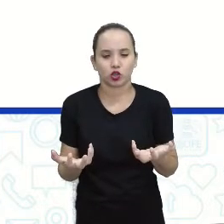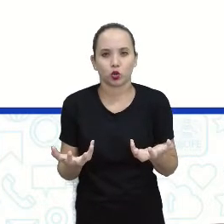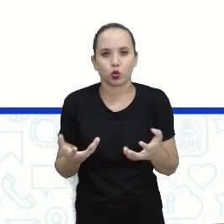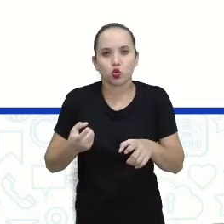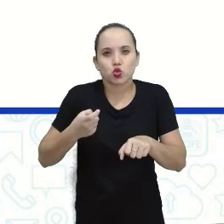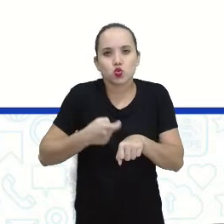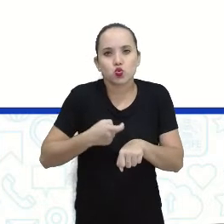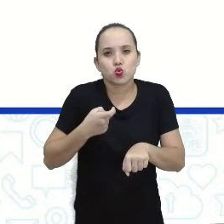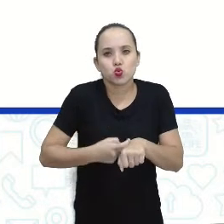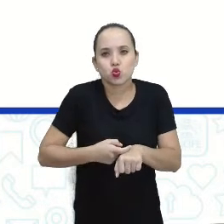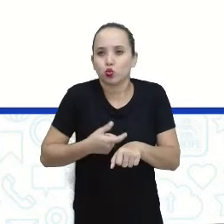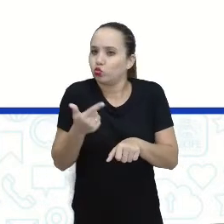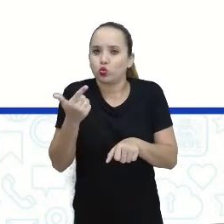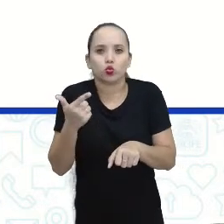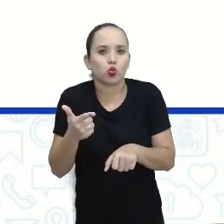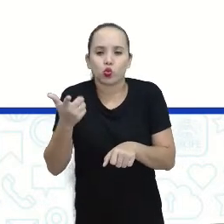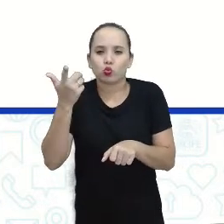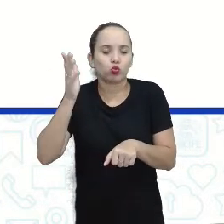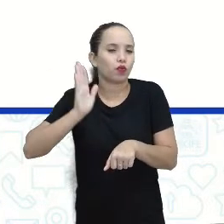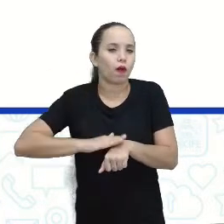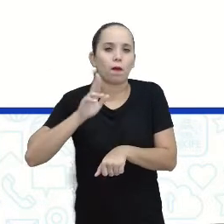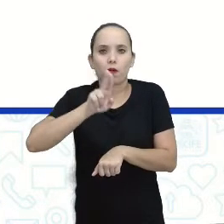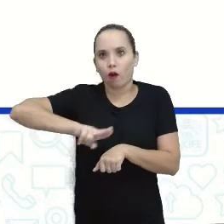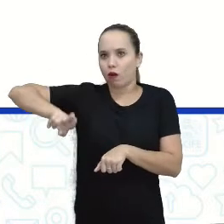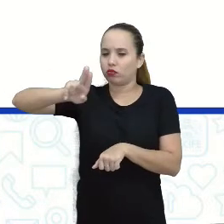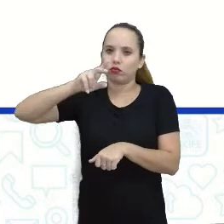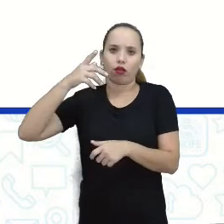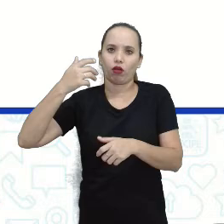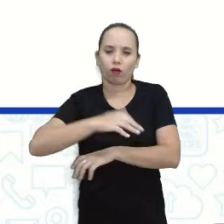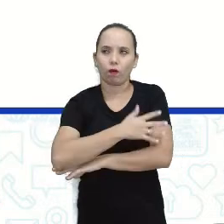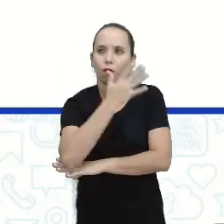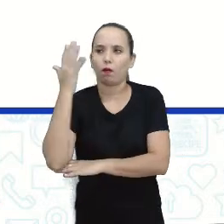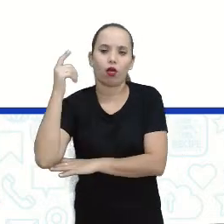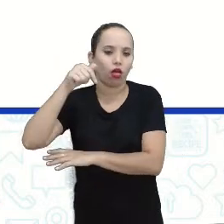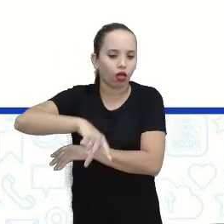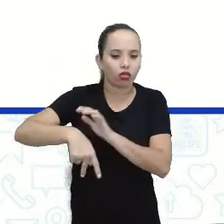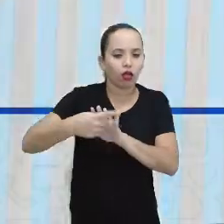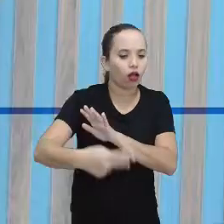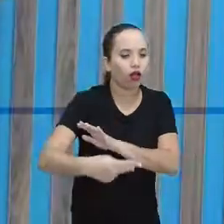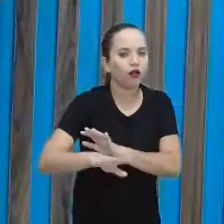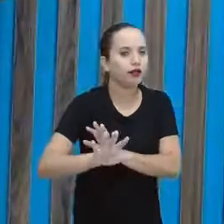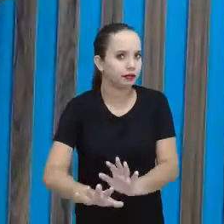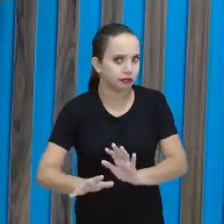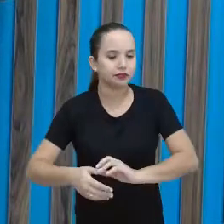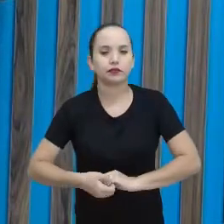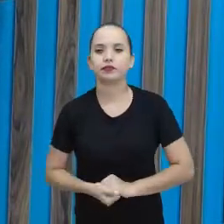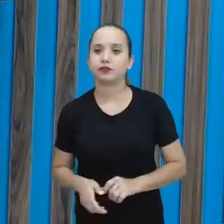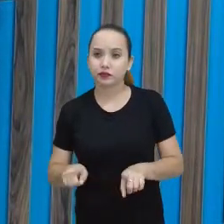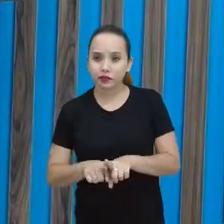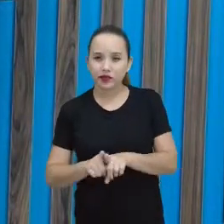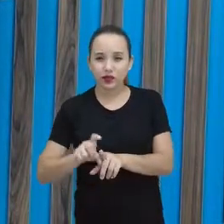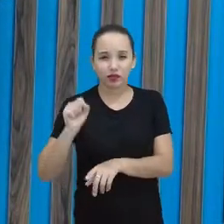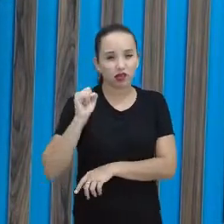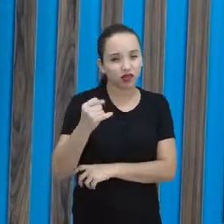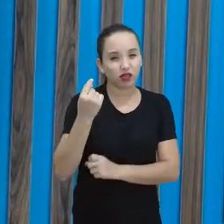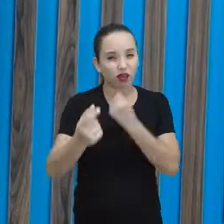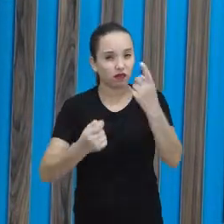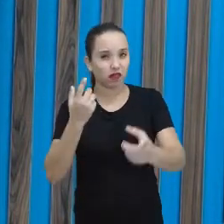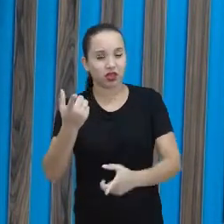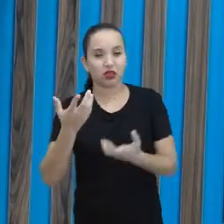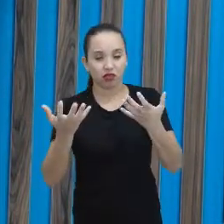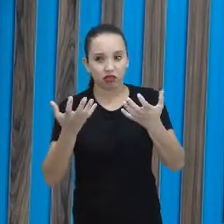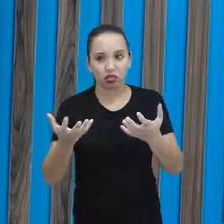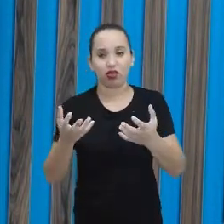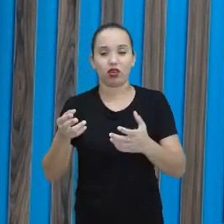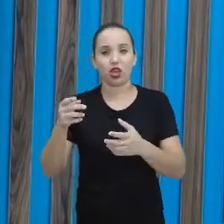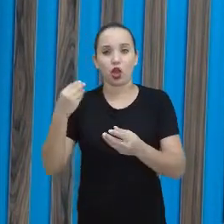que não dá mais para abrigar nenhum tipo de vegetal ali, tá? Então até para, se a gente quisesse fazer um reflorestamento, ia ter que